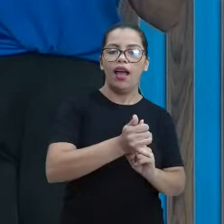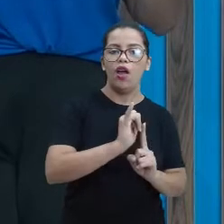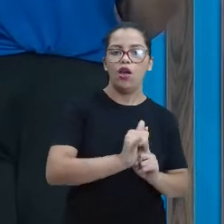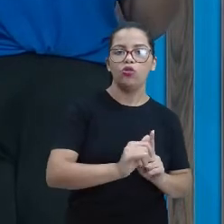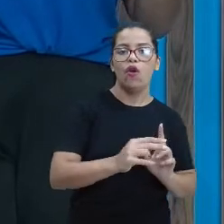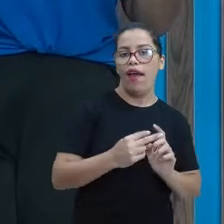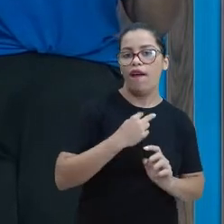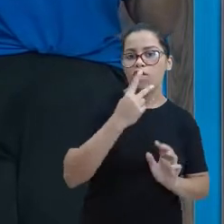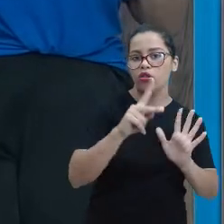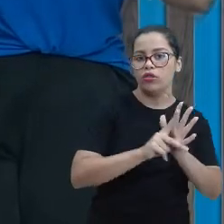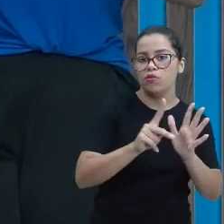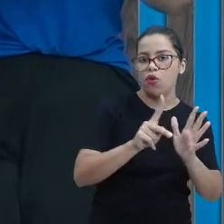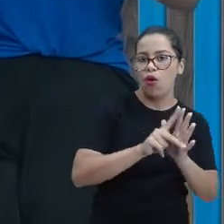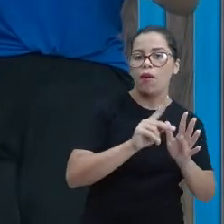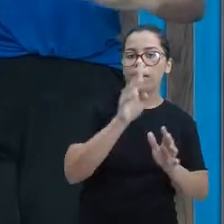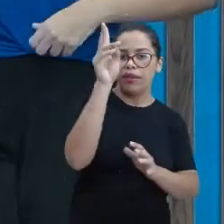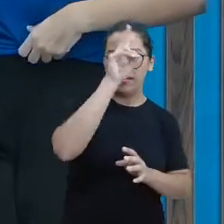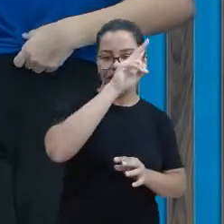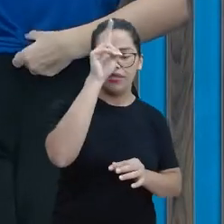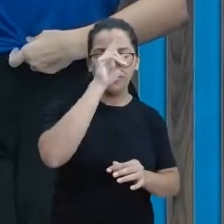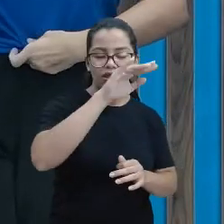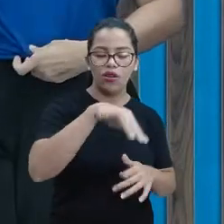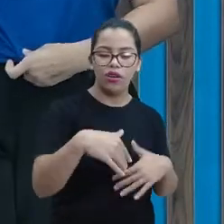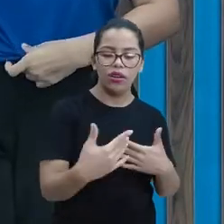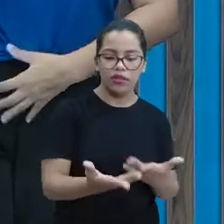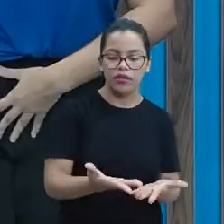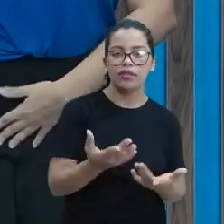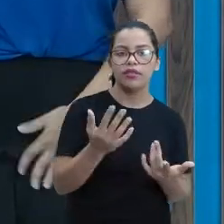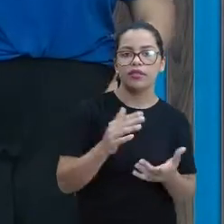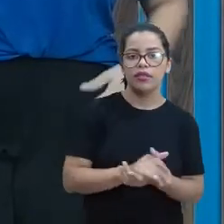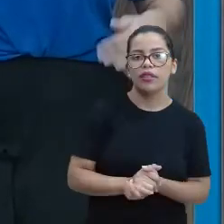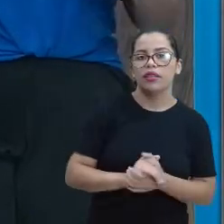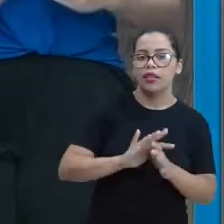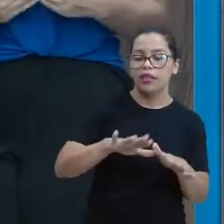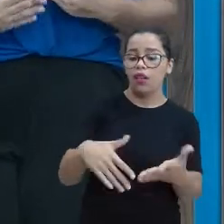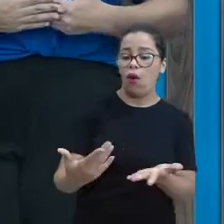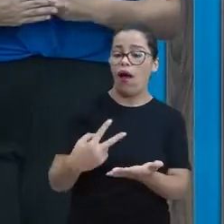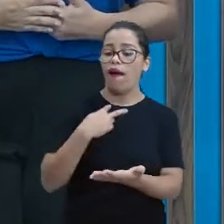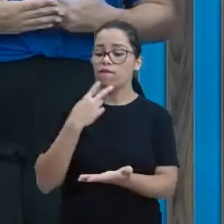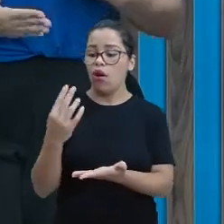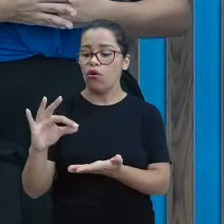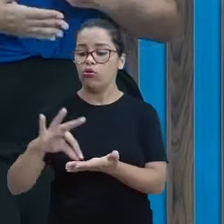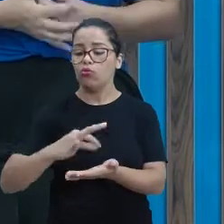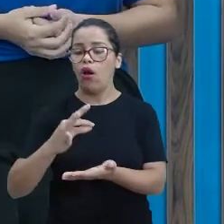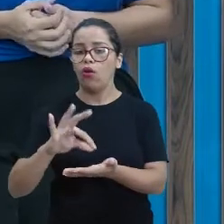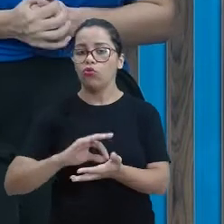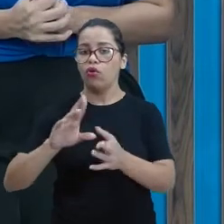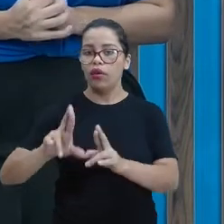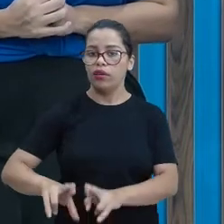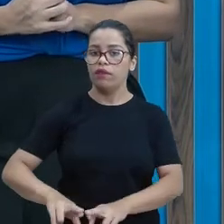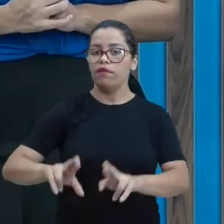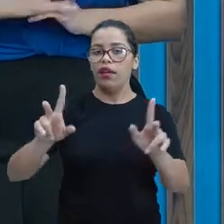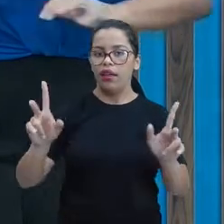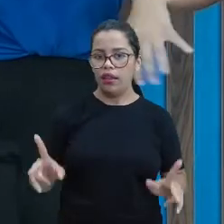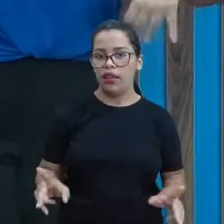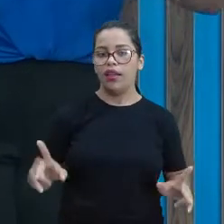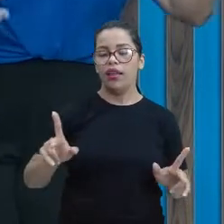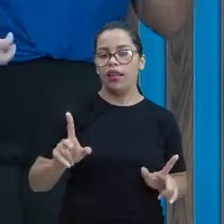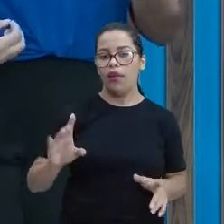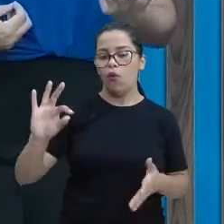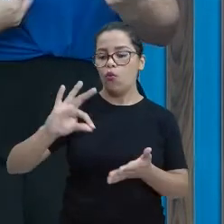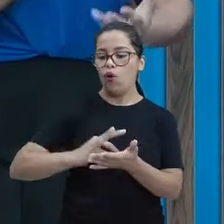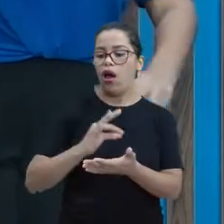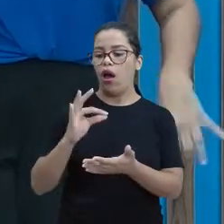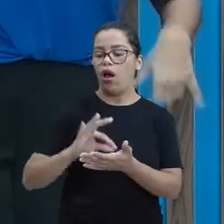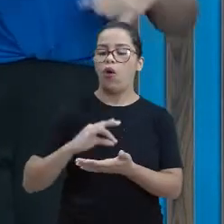não, né? Mas que vai narrar. A voz do autor é diferente. O autor, ele simula